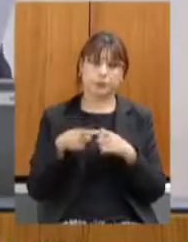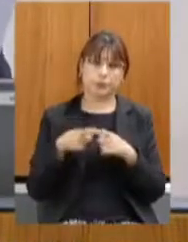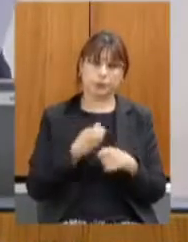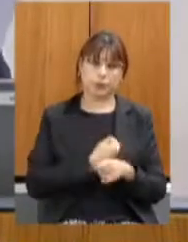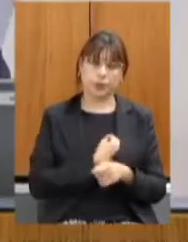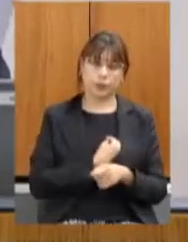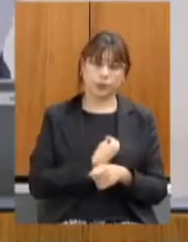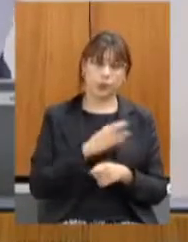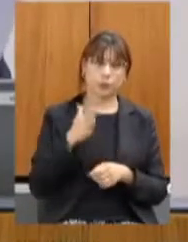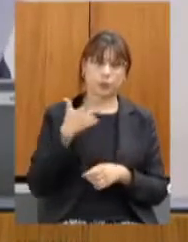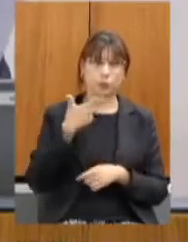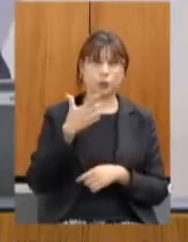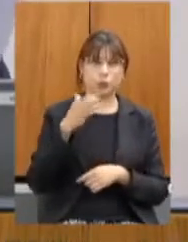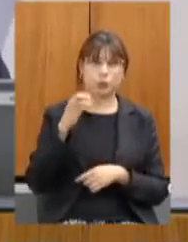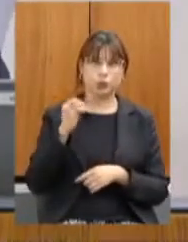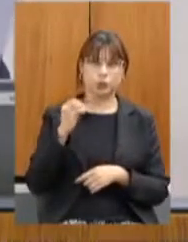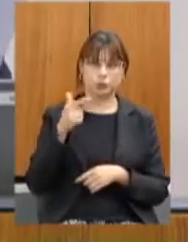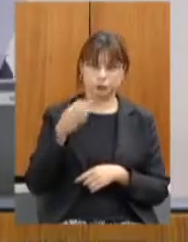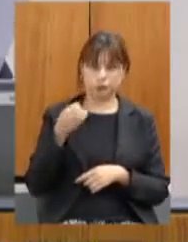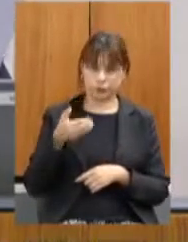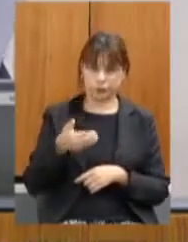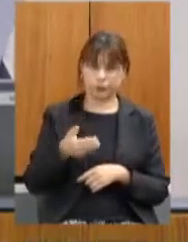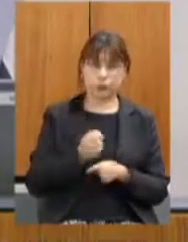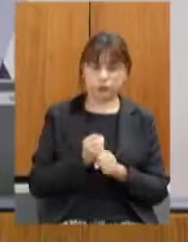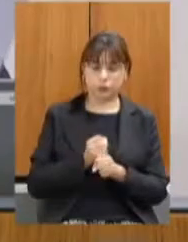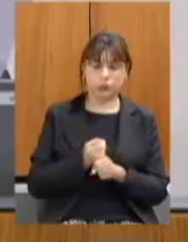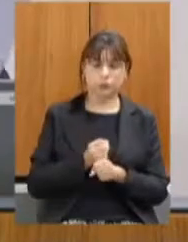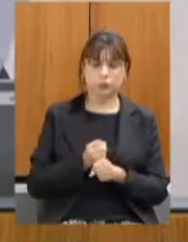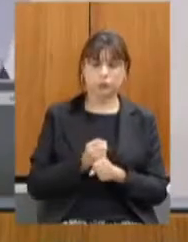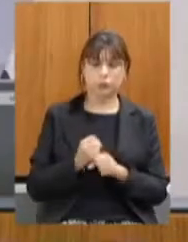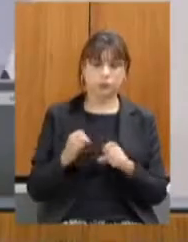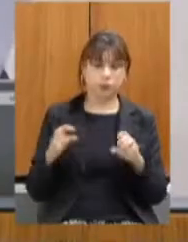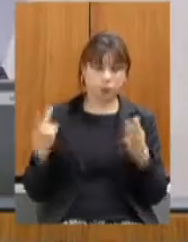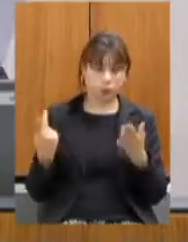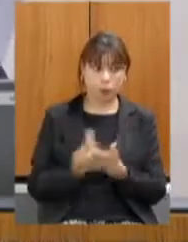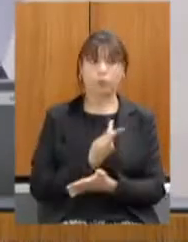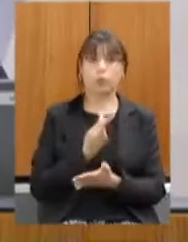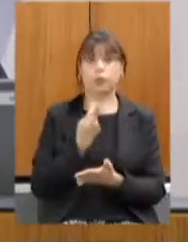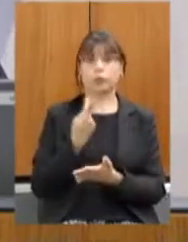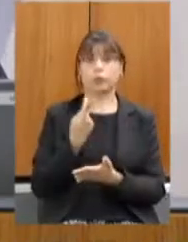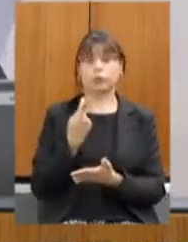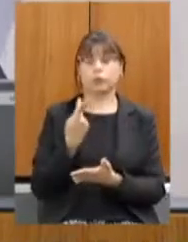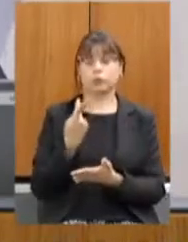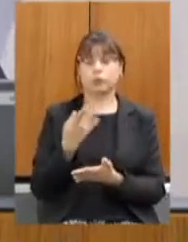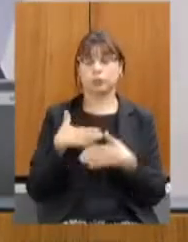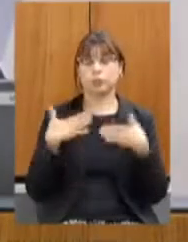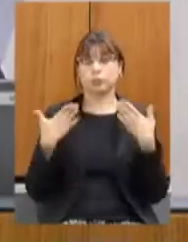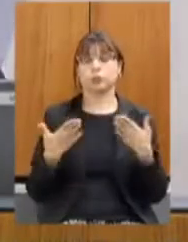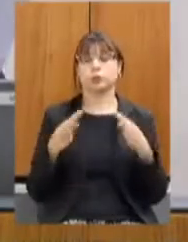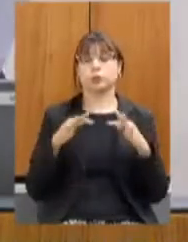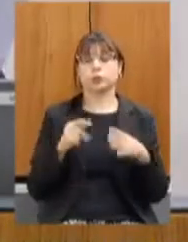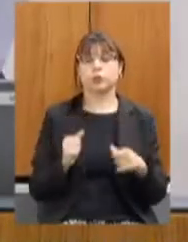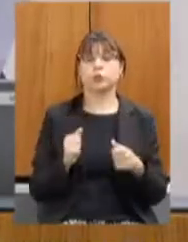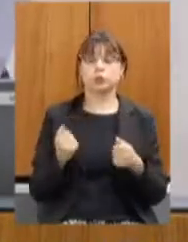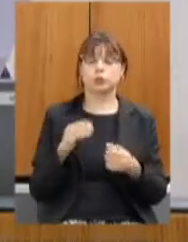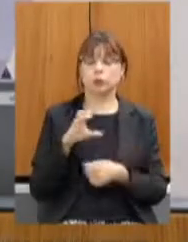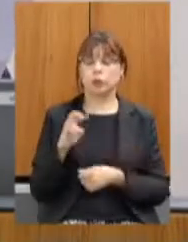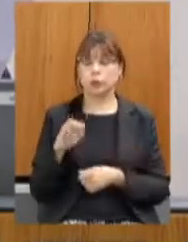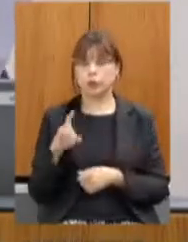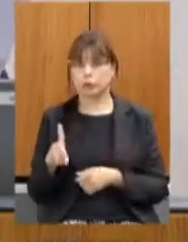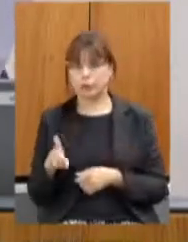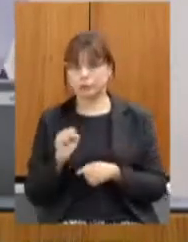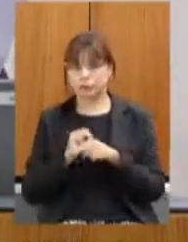especificamente no ano de 2020 quando toda a população mundial foi Surpreendida com a doença infecciosa causada pelo covid-19